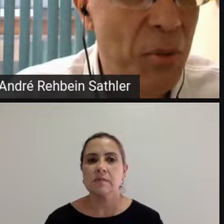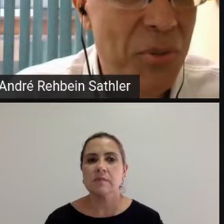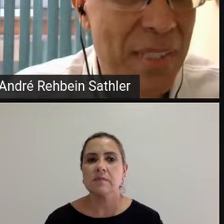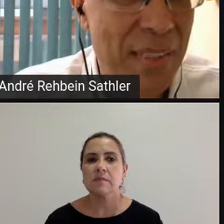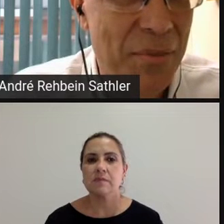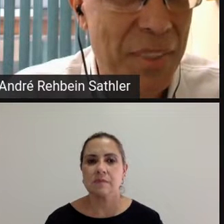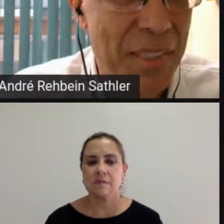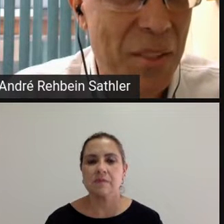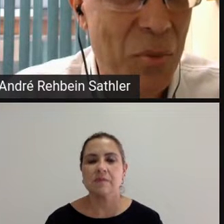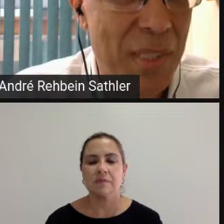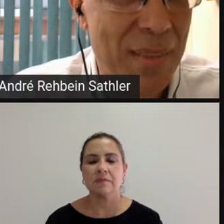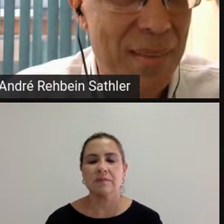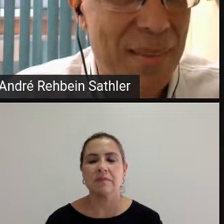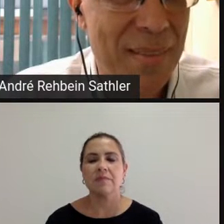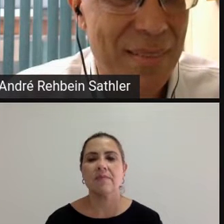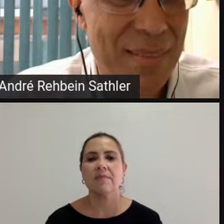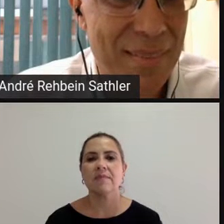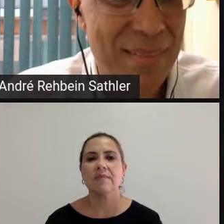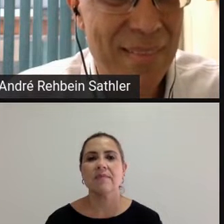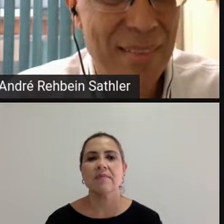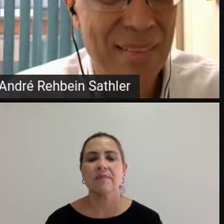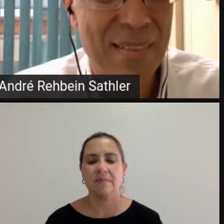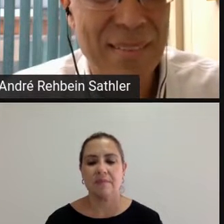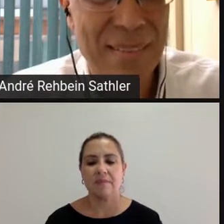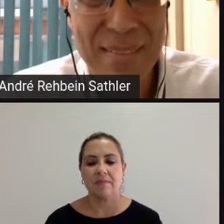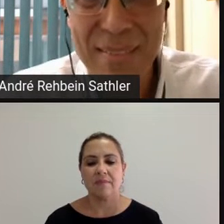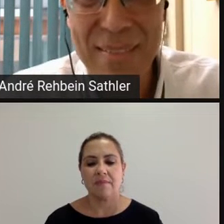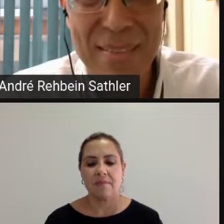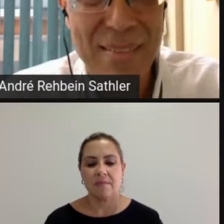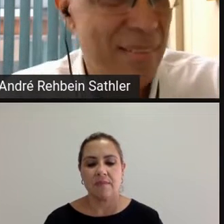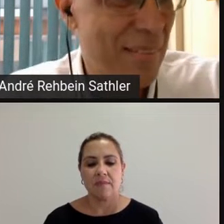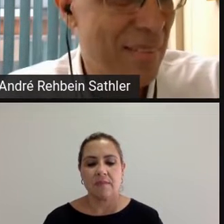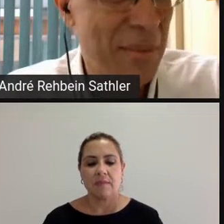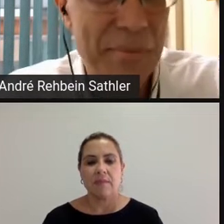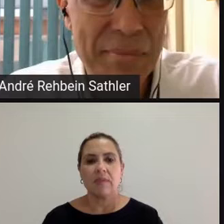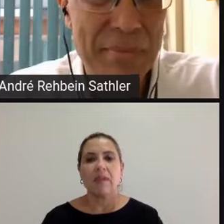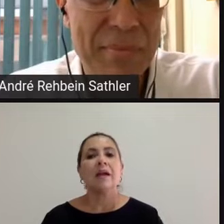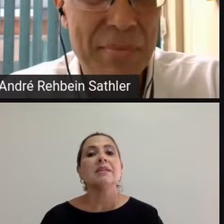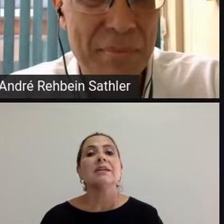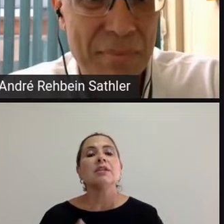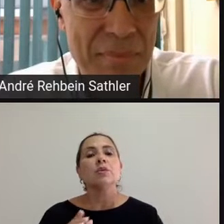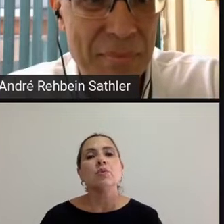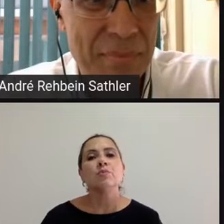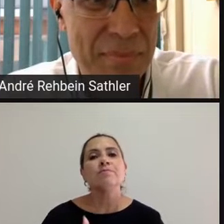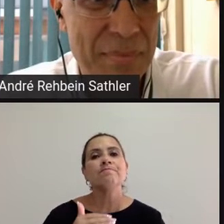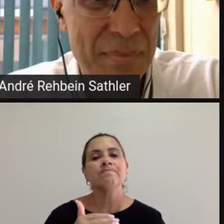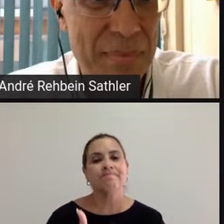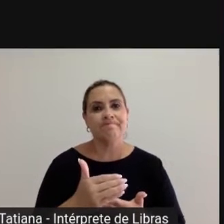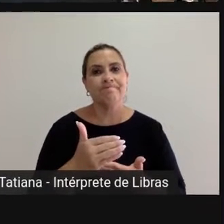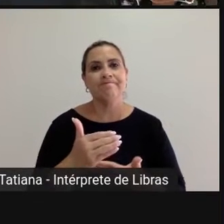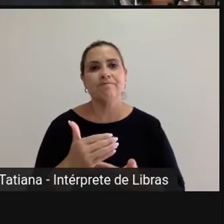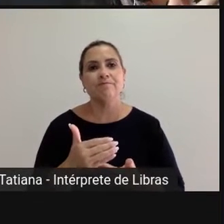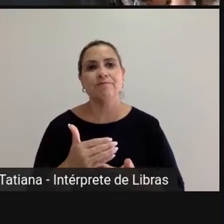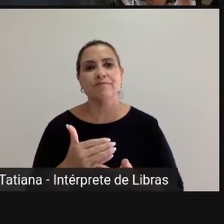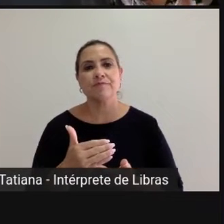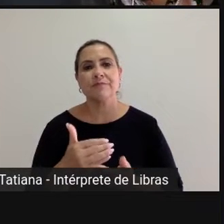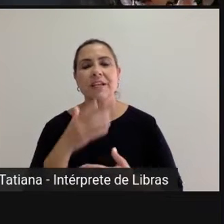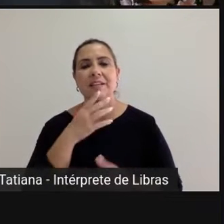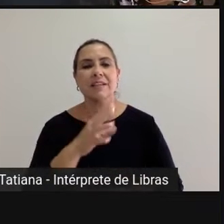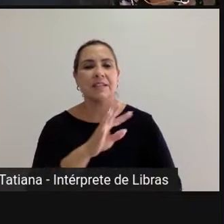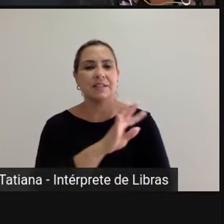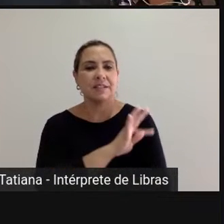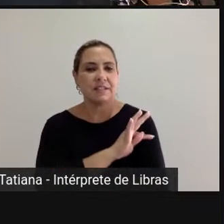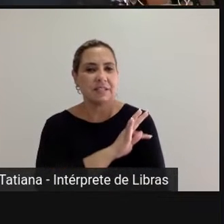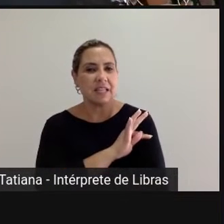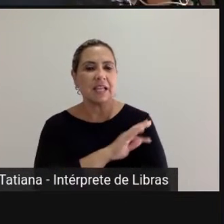5 minutos ainda, fique tranquilo. Ah, excelente, tá bom. Então, olha, a partir dessas técnicas que eu já